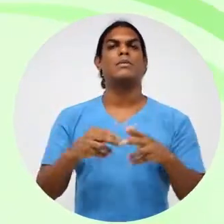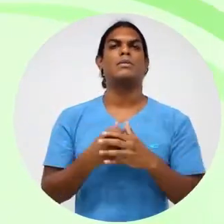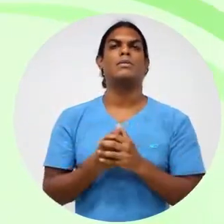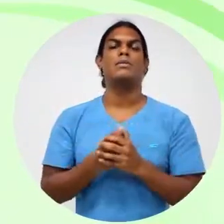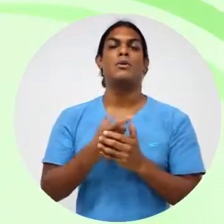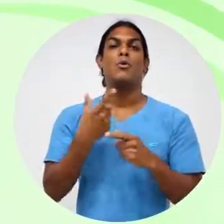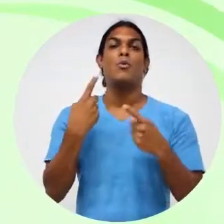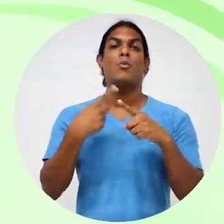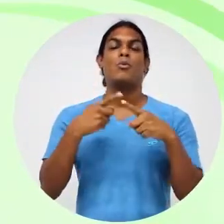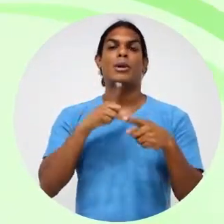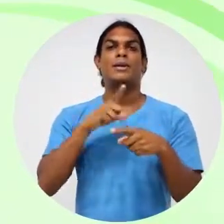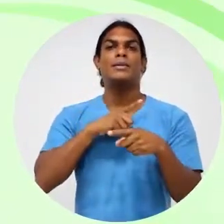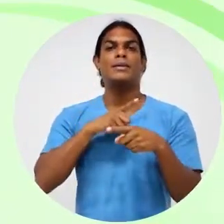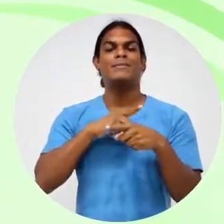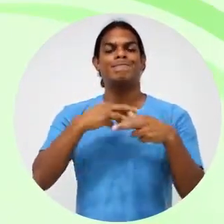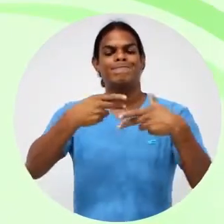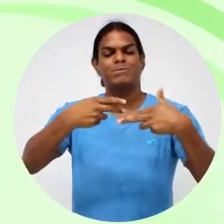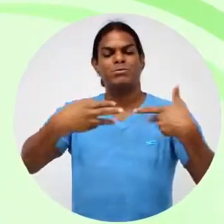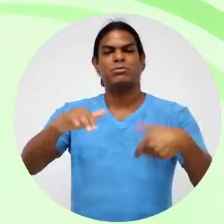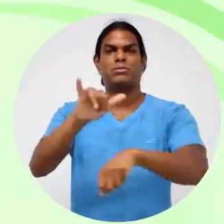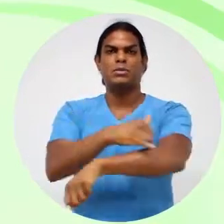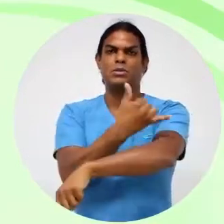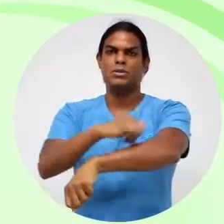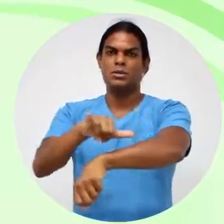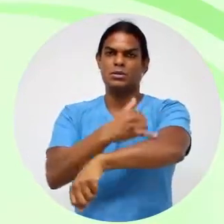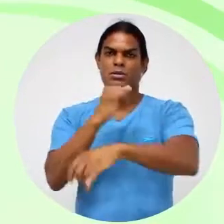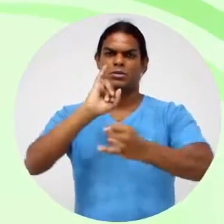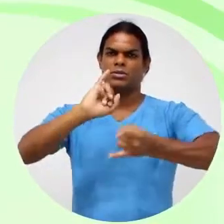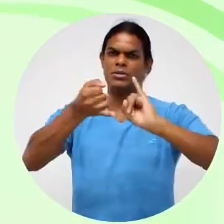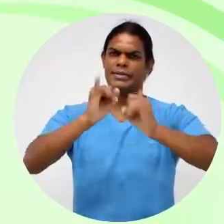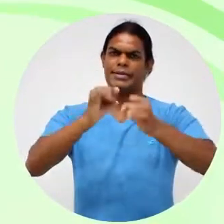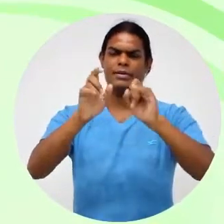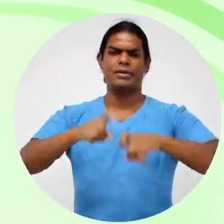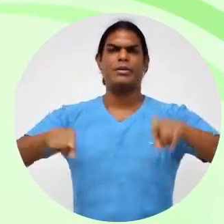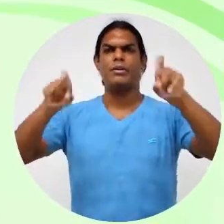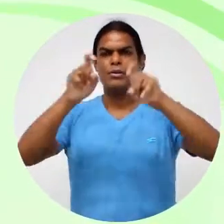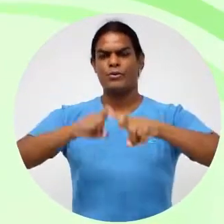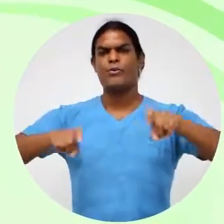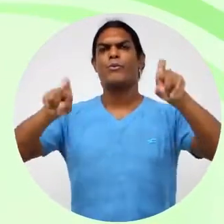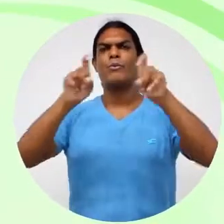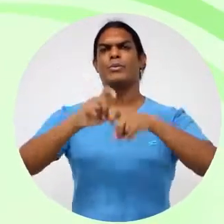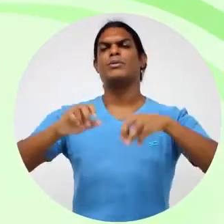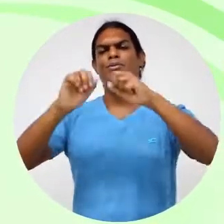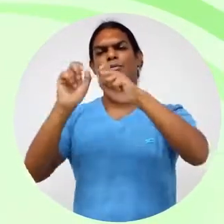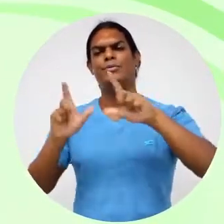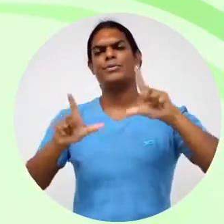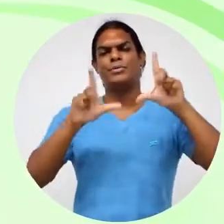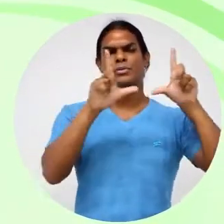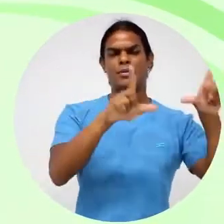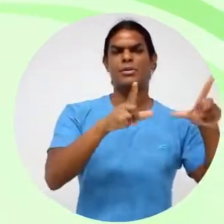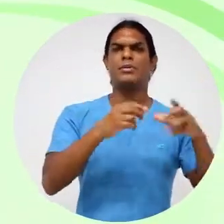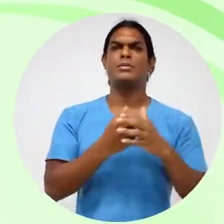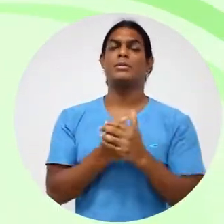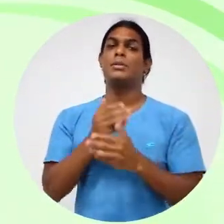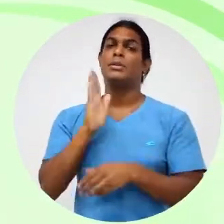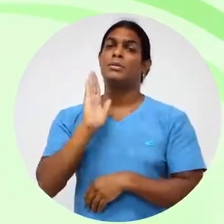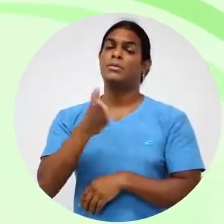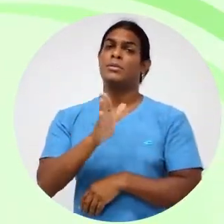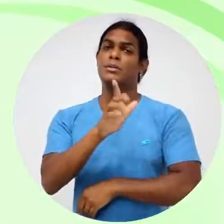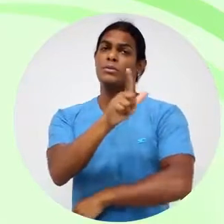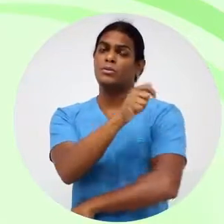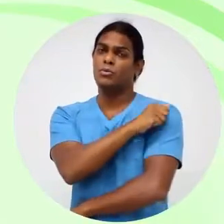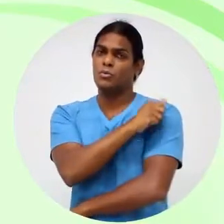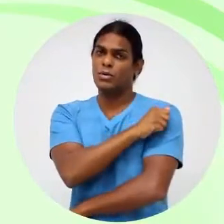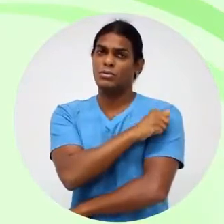colocada como aula tradicional, vamos dizer assim. Então é importante refletir sobre isso. Se o aluno já está no patamar